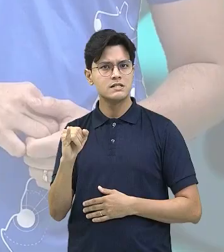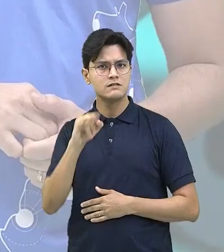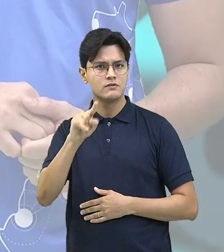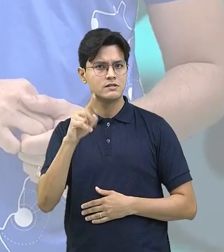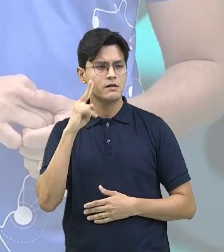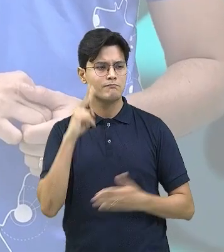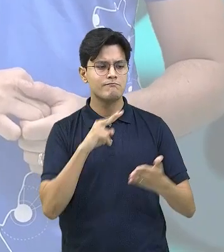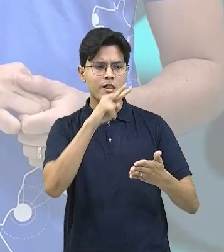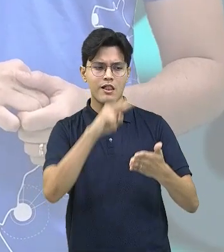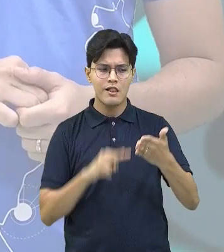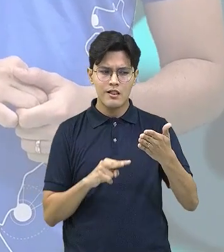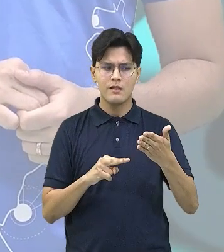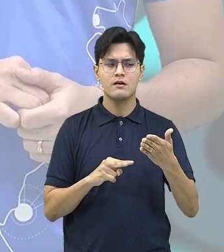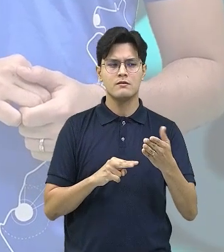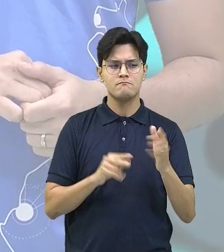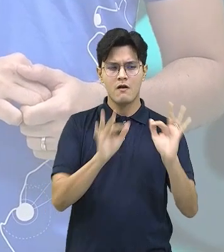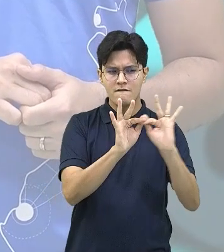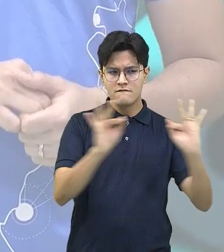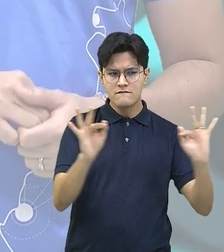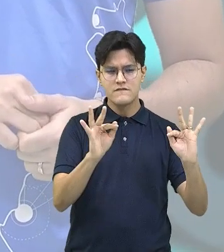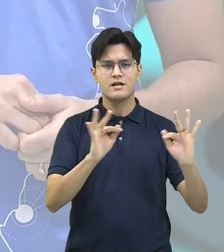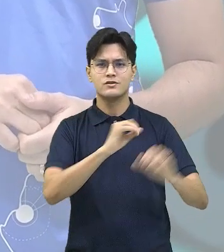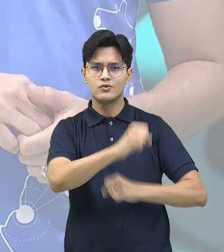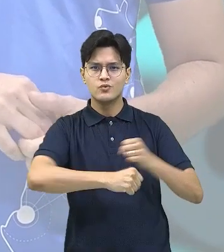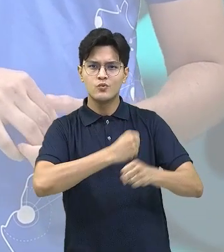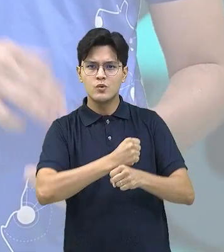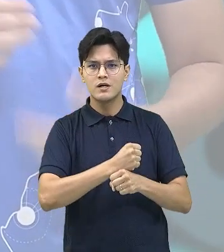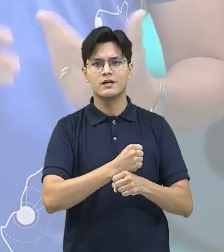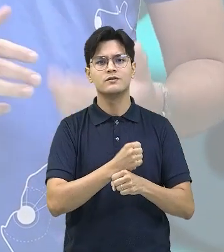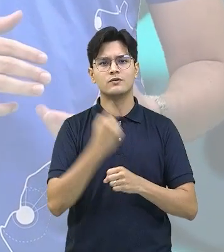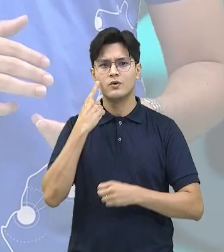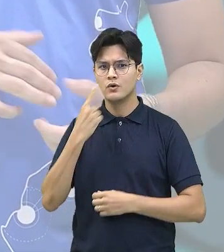em inglês, você separa ali os dois